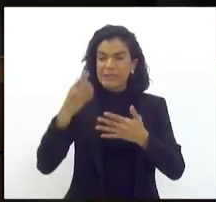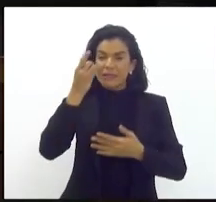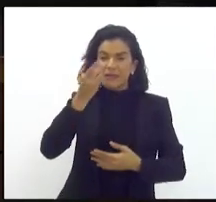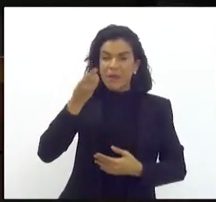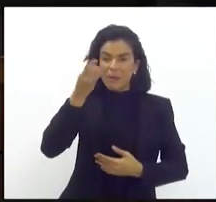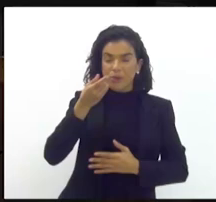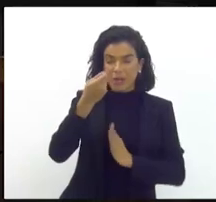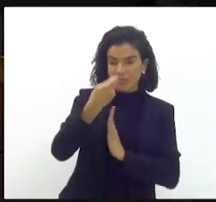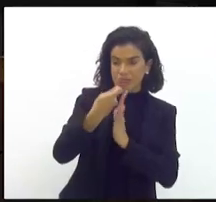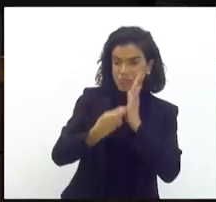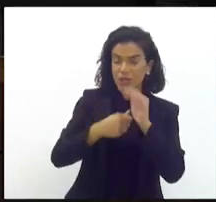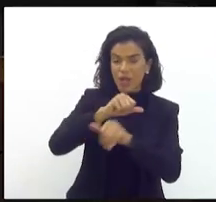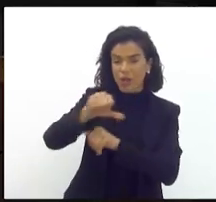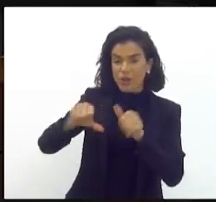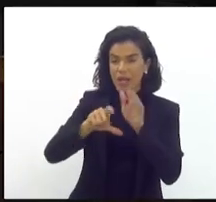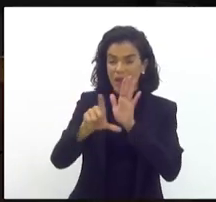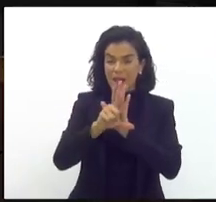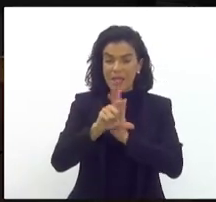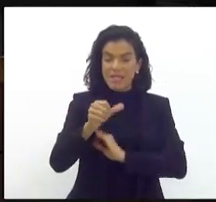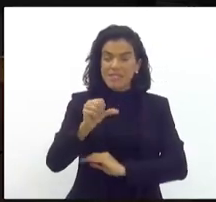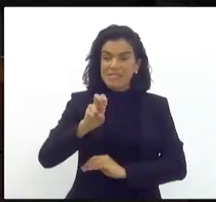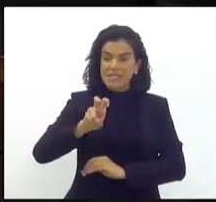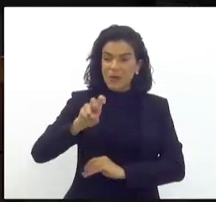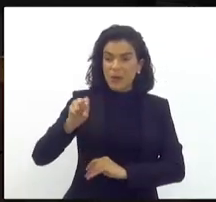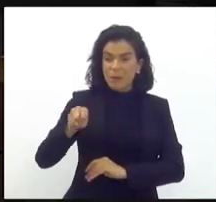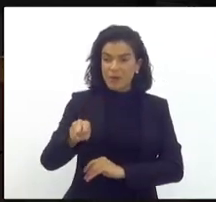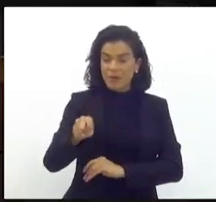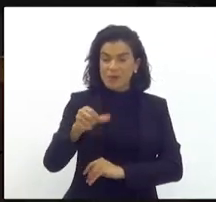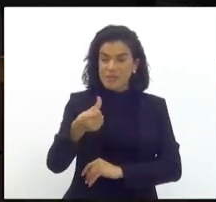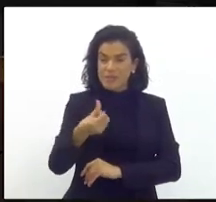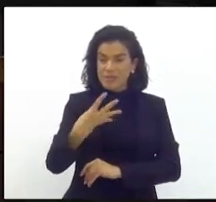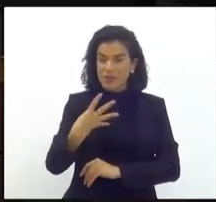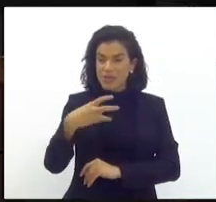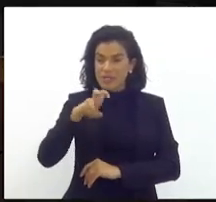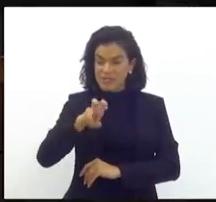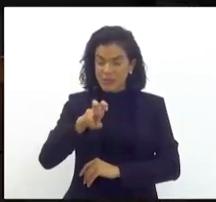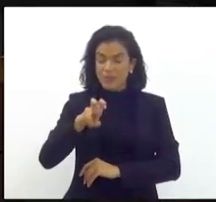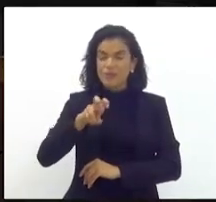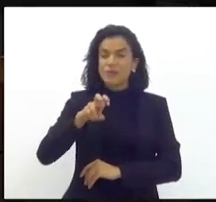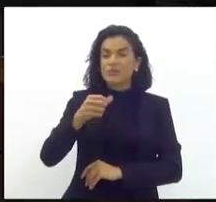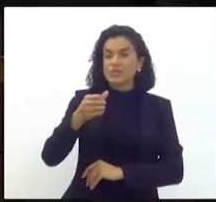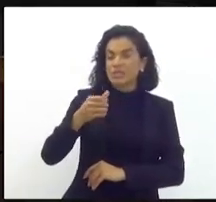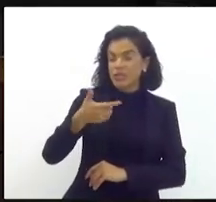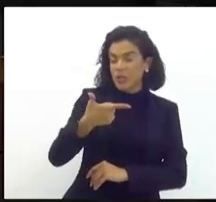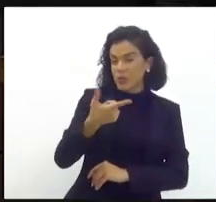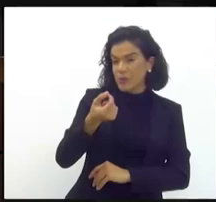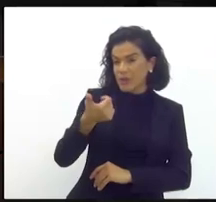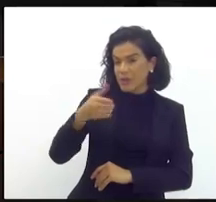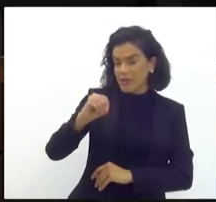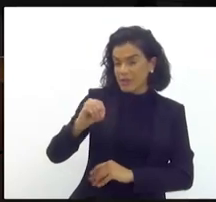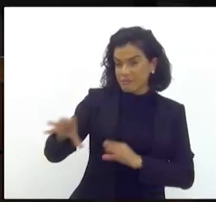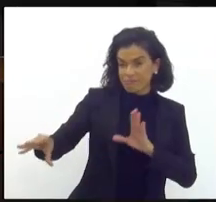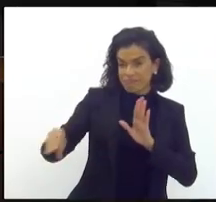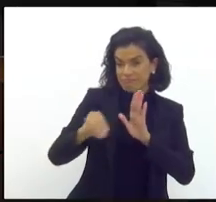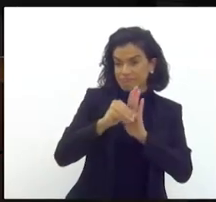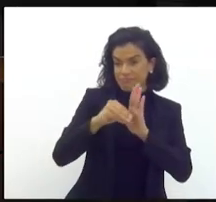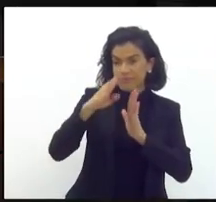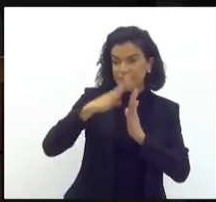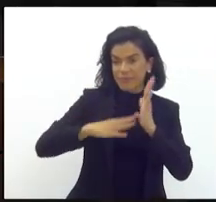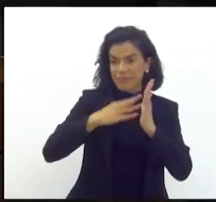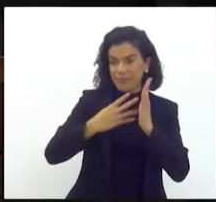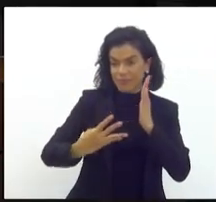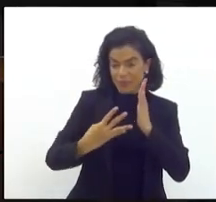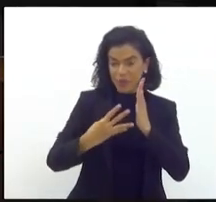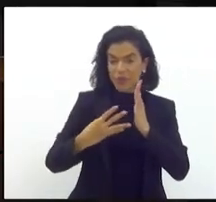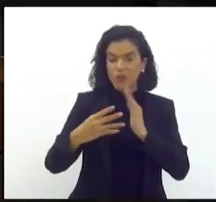oliveiran que altera a lei número 5.645 de 6 de janeiro 2010 incluindo no calendário Oficial